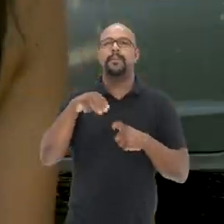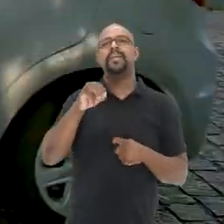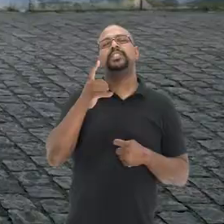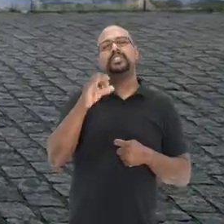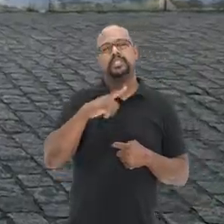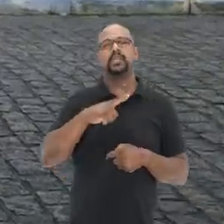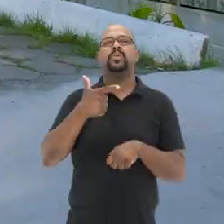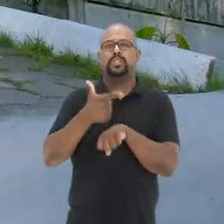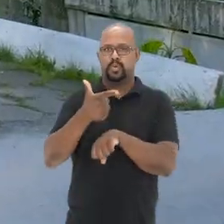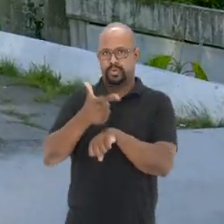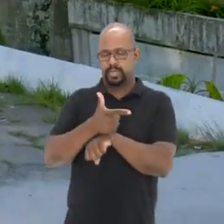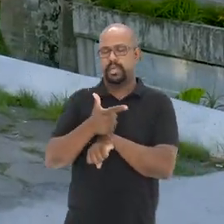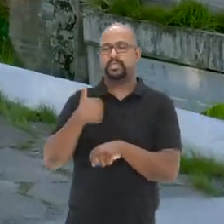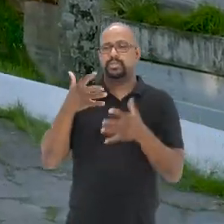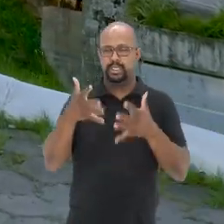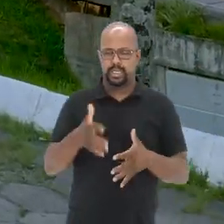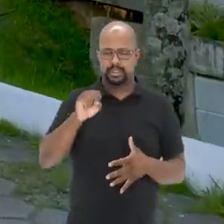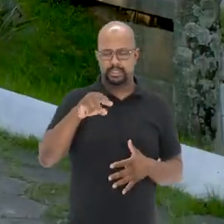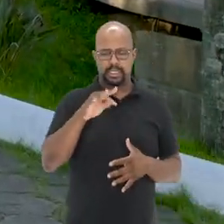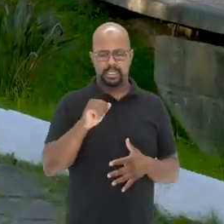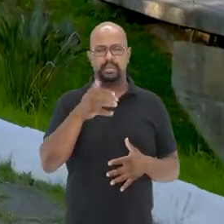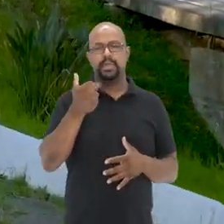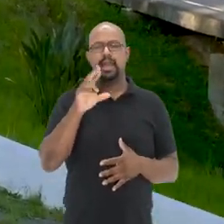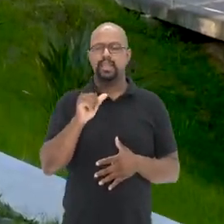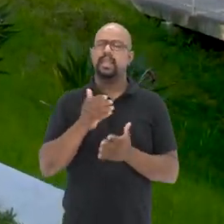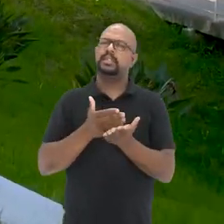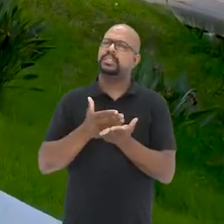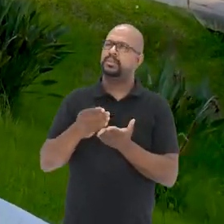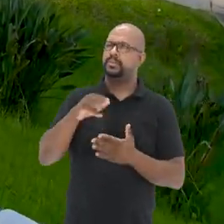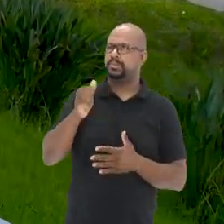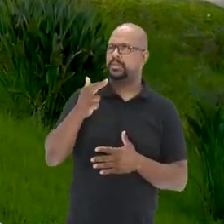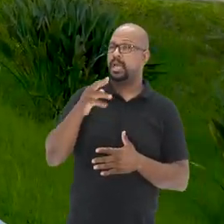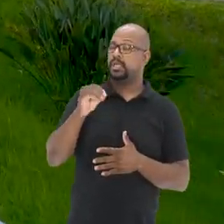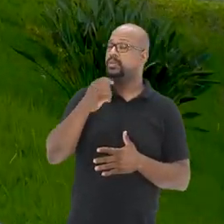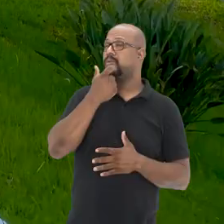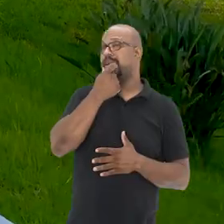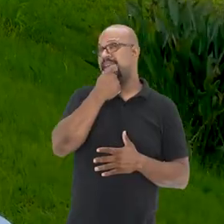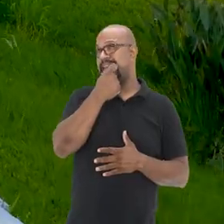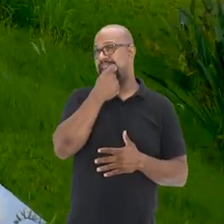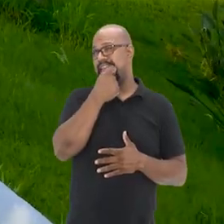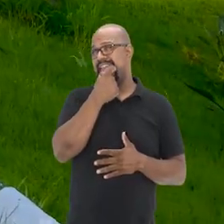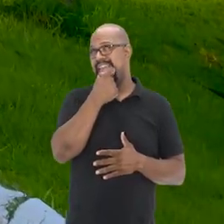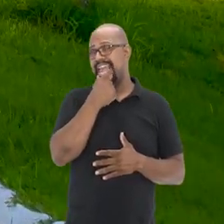segundo semestre, cheguei em Santa Maria no início de março e